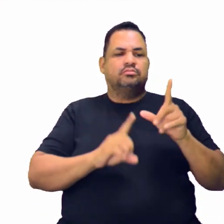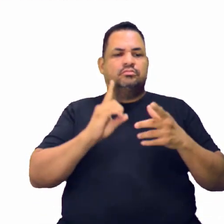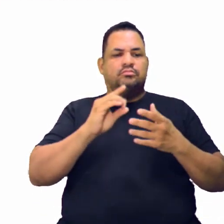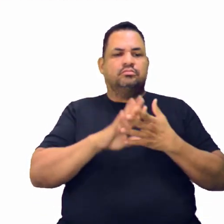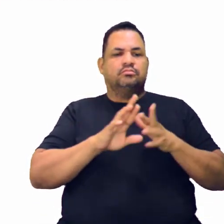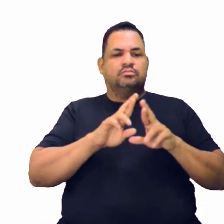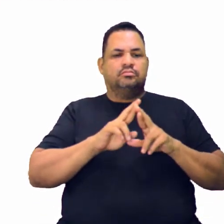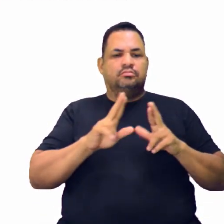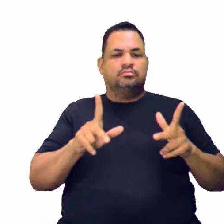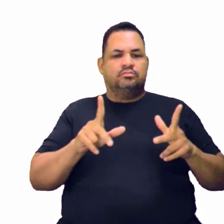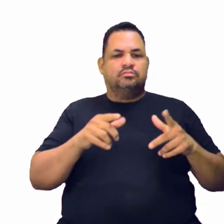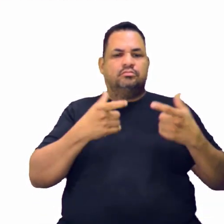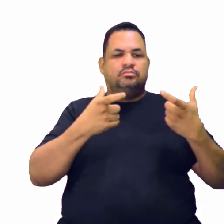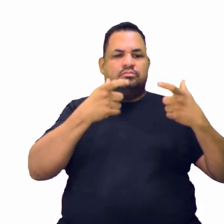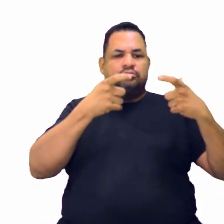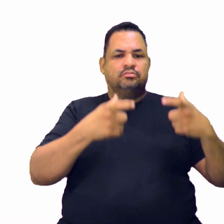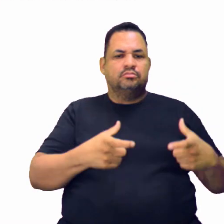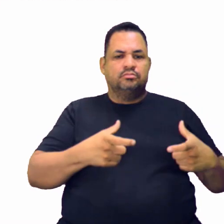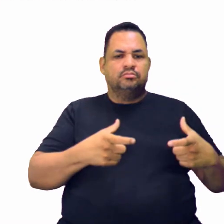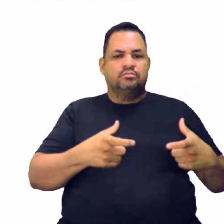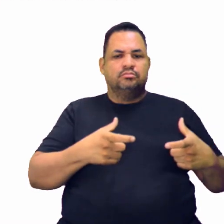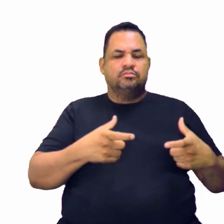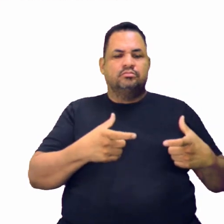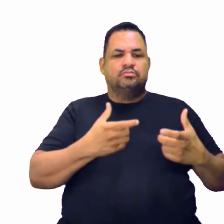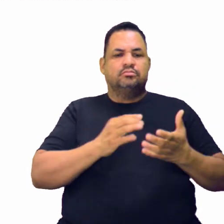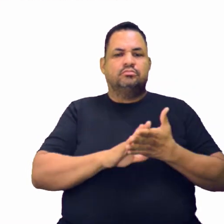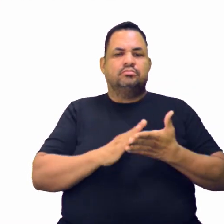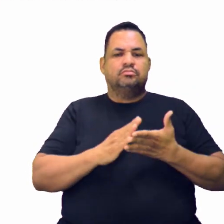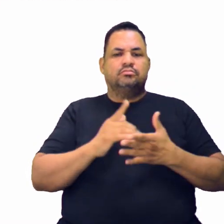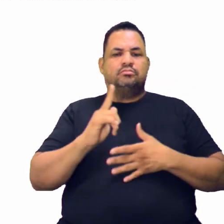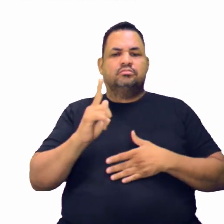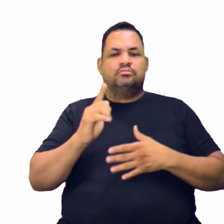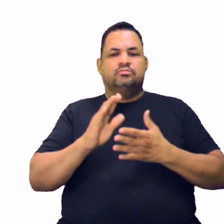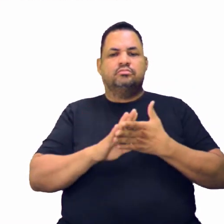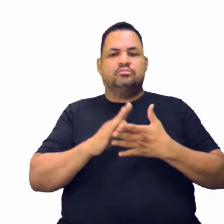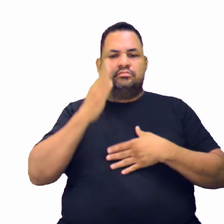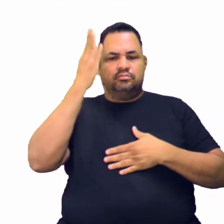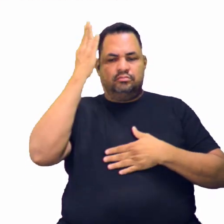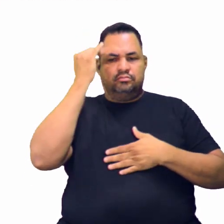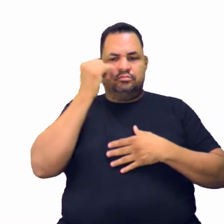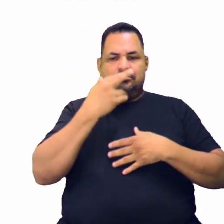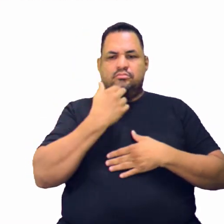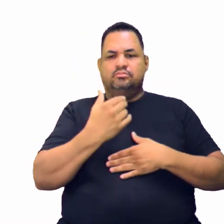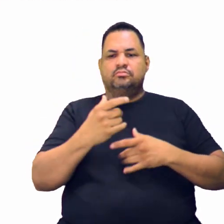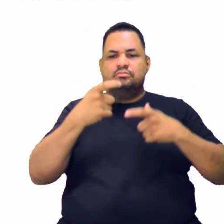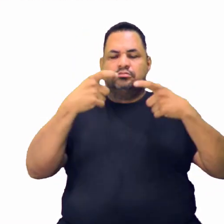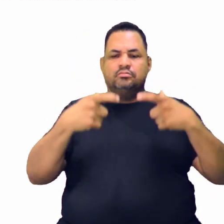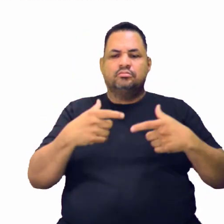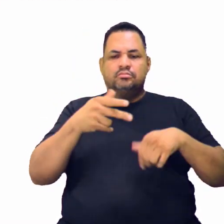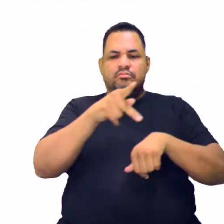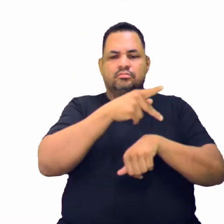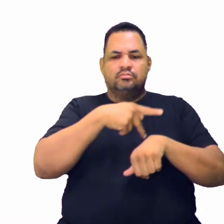que é discrepância em situar-se geograficamente e dominar o idioma local.